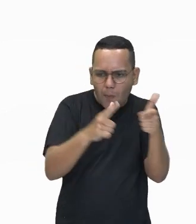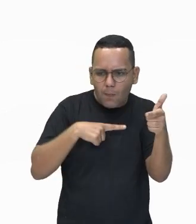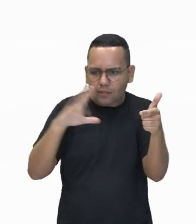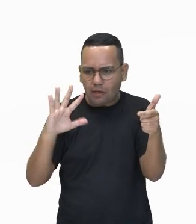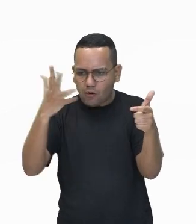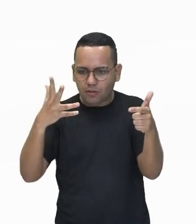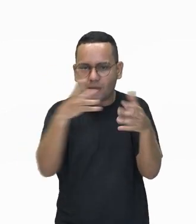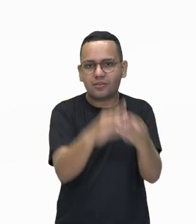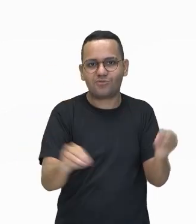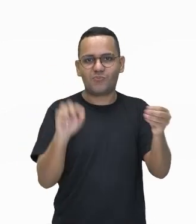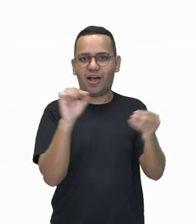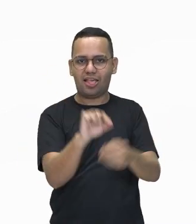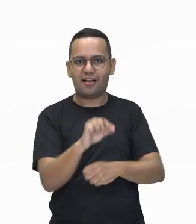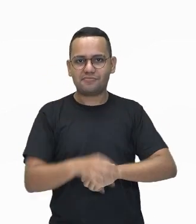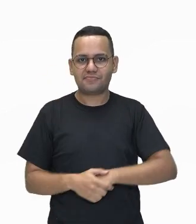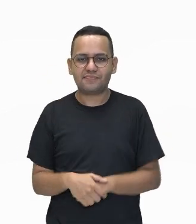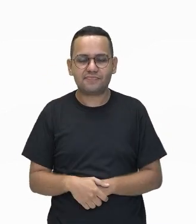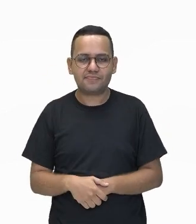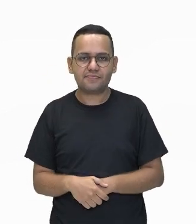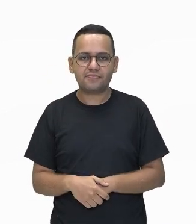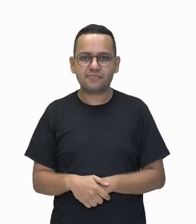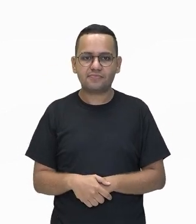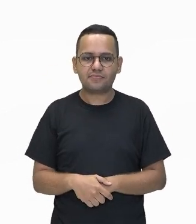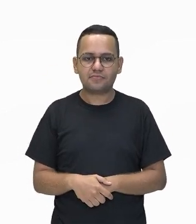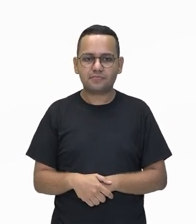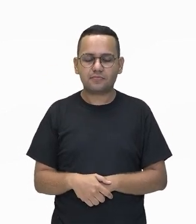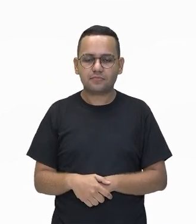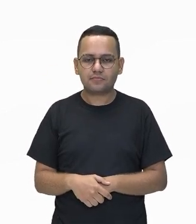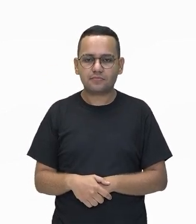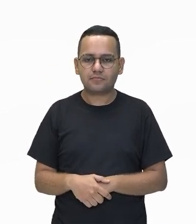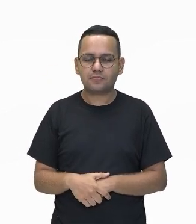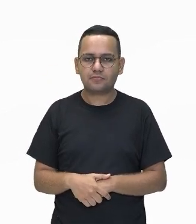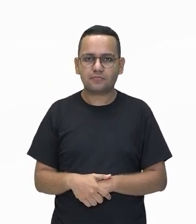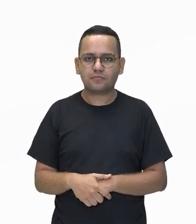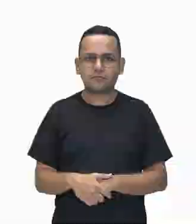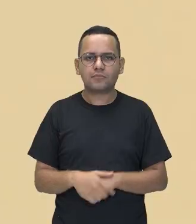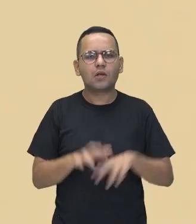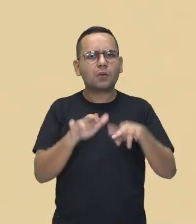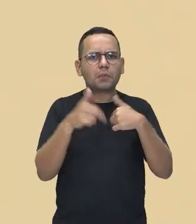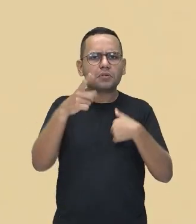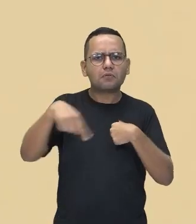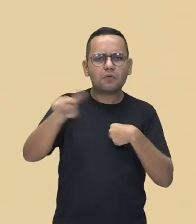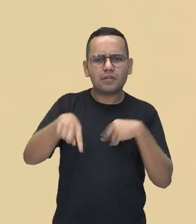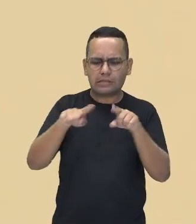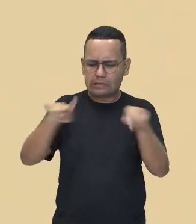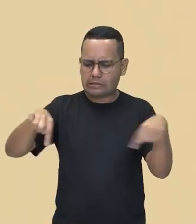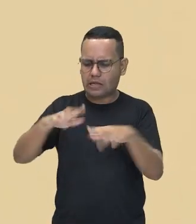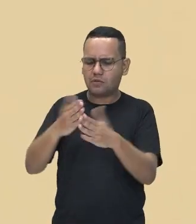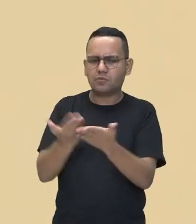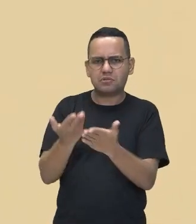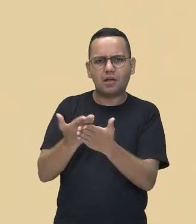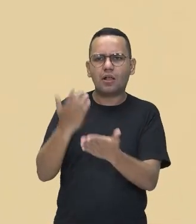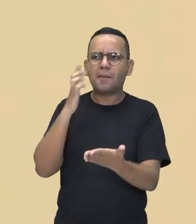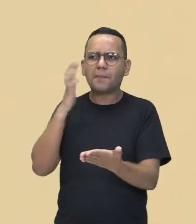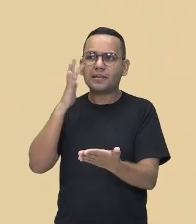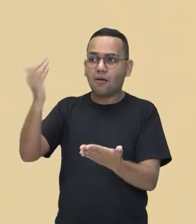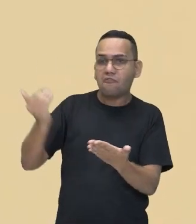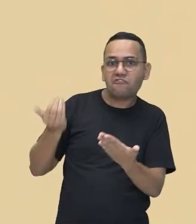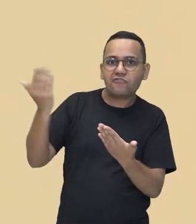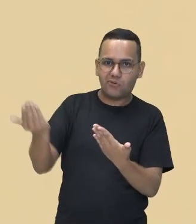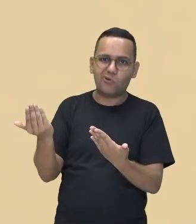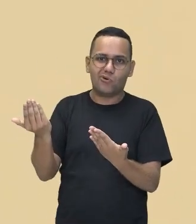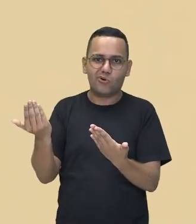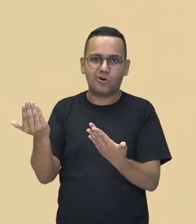impõem. Né? Então, pensar o além da sala de aula. Eu preciso pensar, então, nesta comunidade a